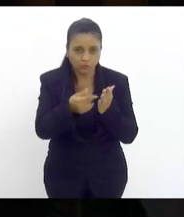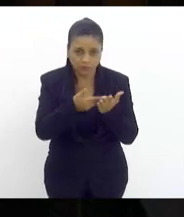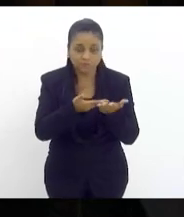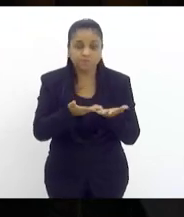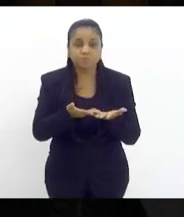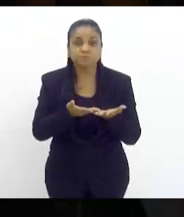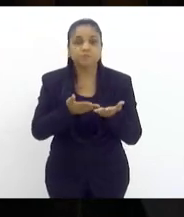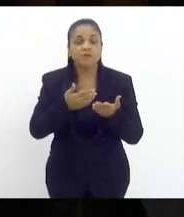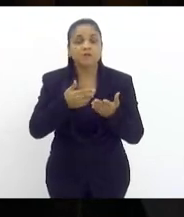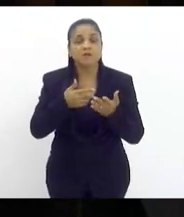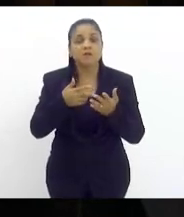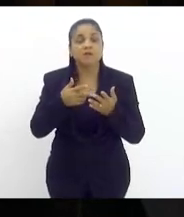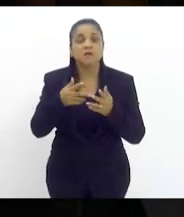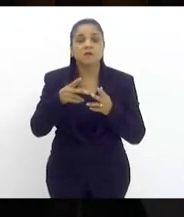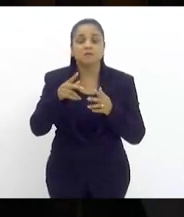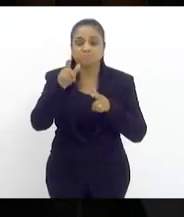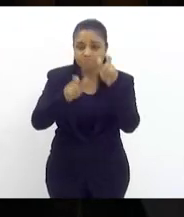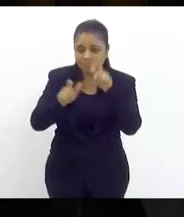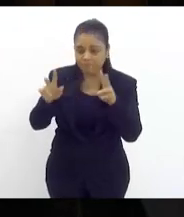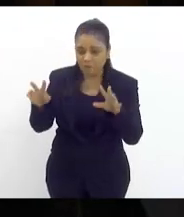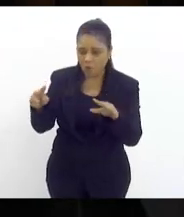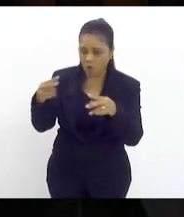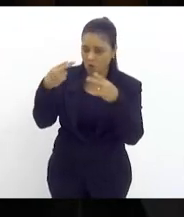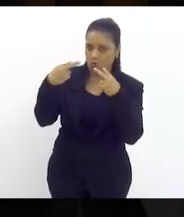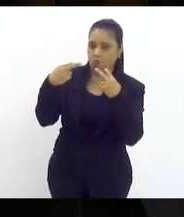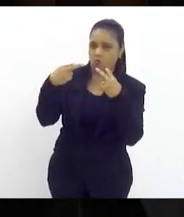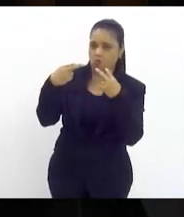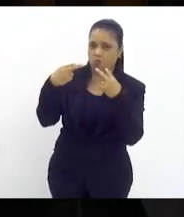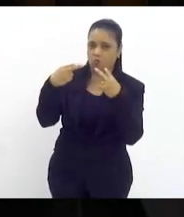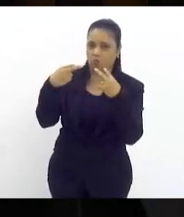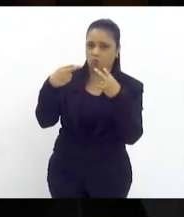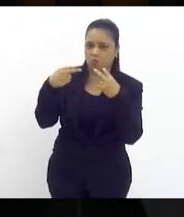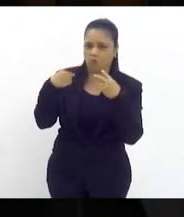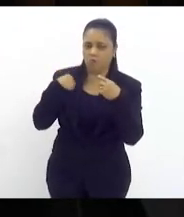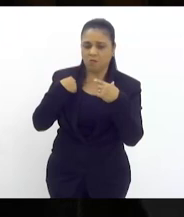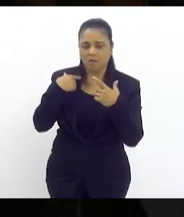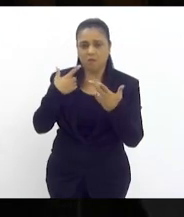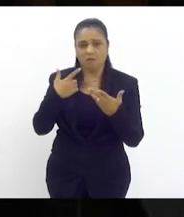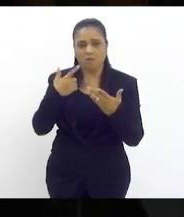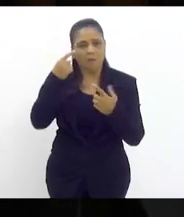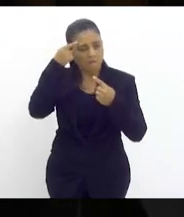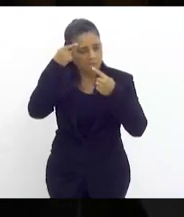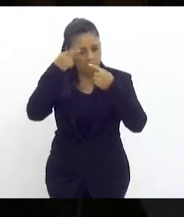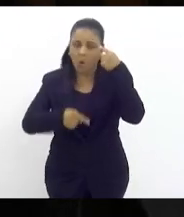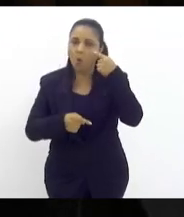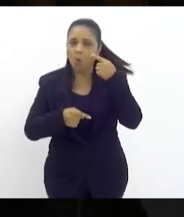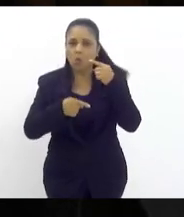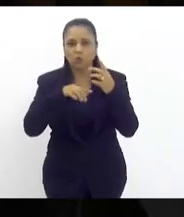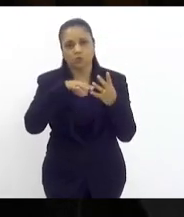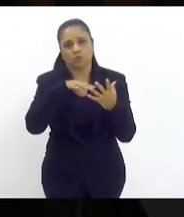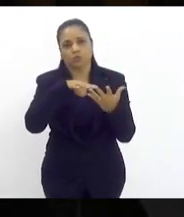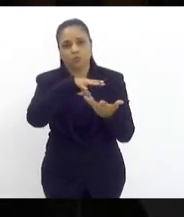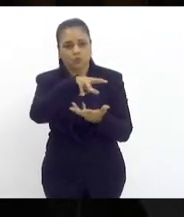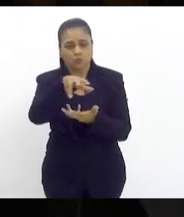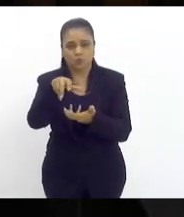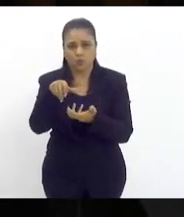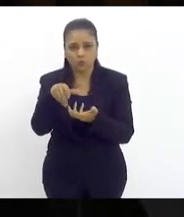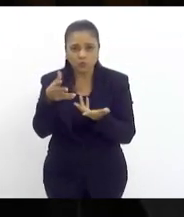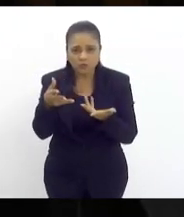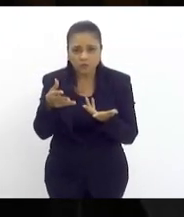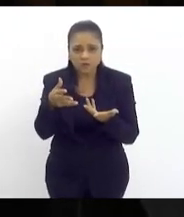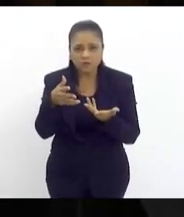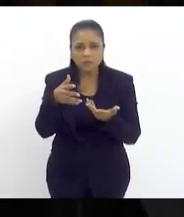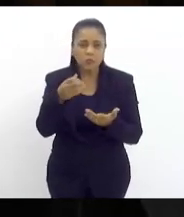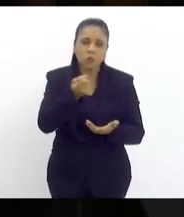muitos ficam olhando às vezes para a gente e achando que a gente está fora do mundo, falando nesses números,